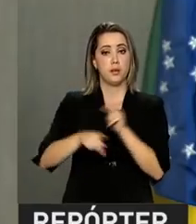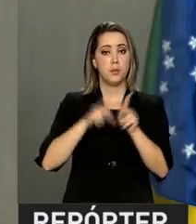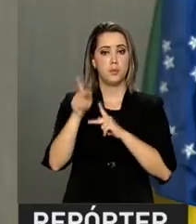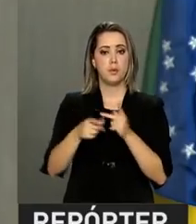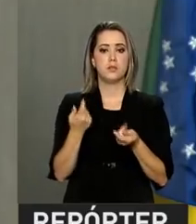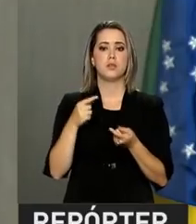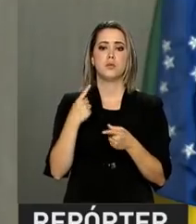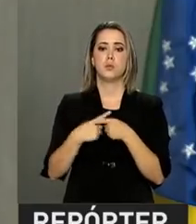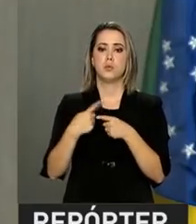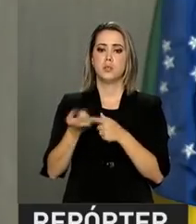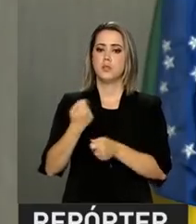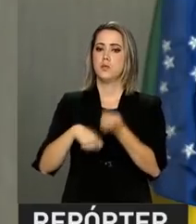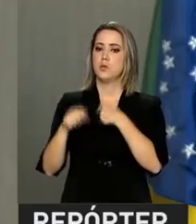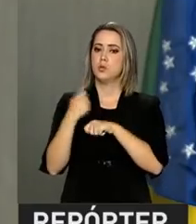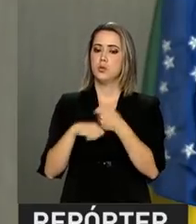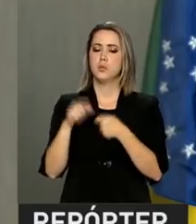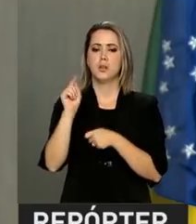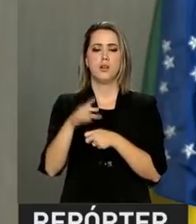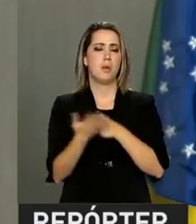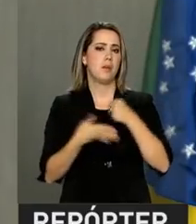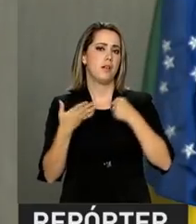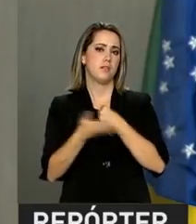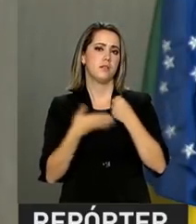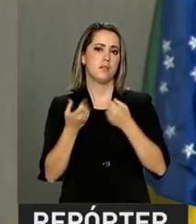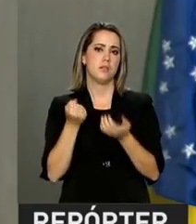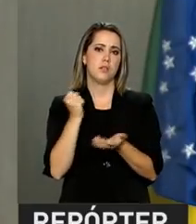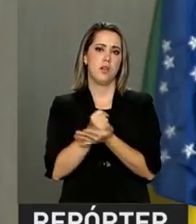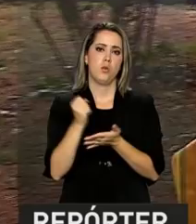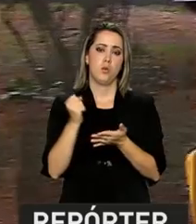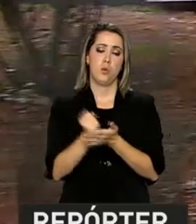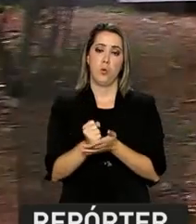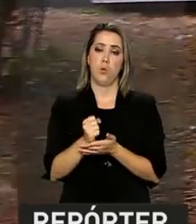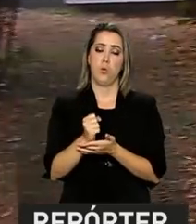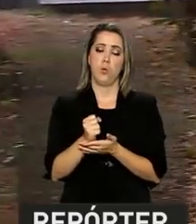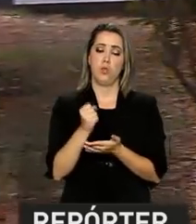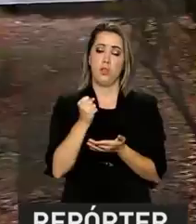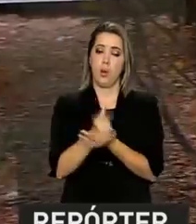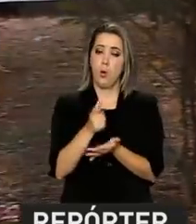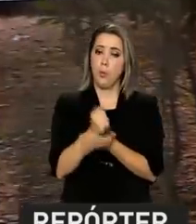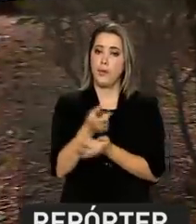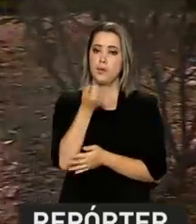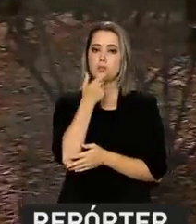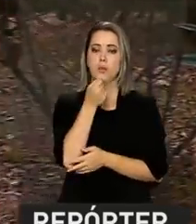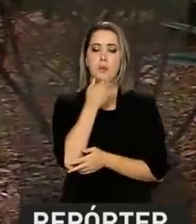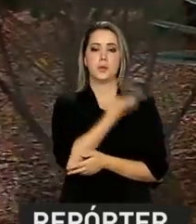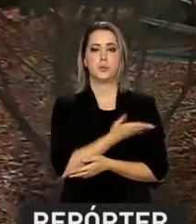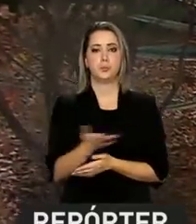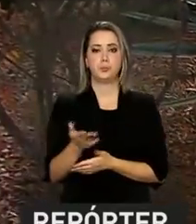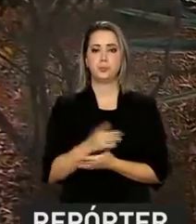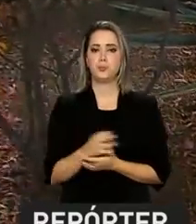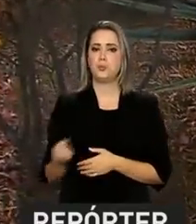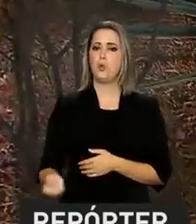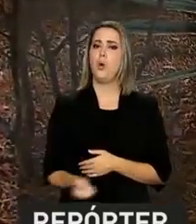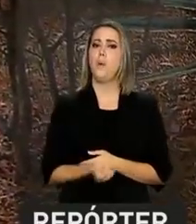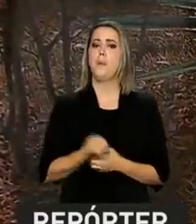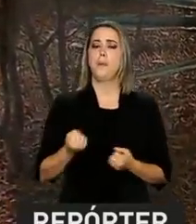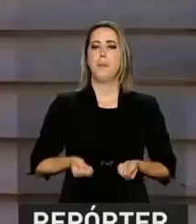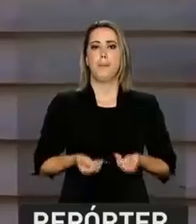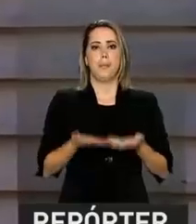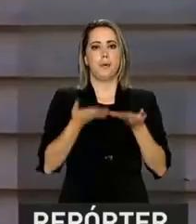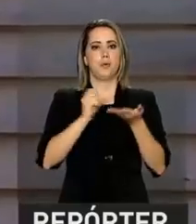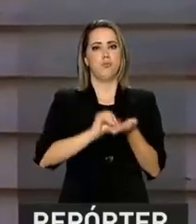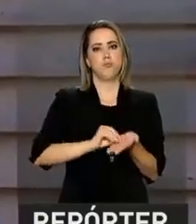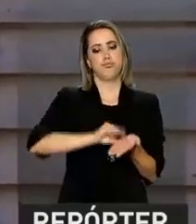nessa economia que basicamente se dá na compra de medicamentos. Com mais dinheiro no caixa, o governo pôde botar em prática